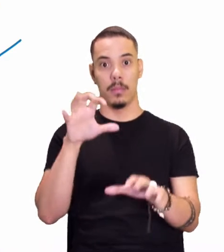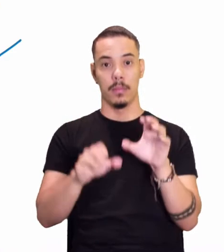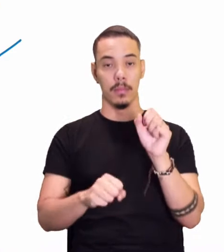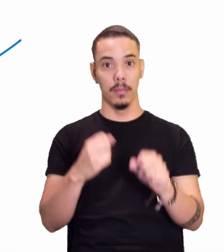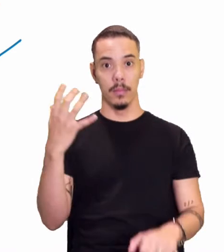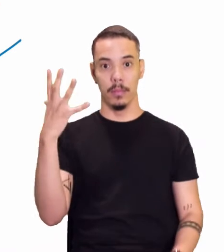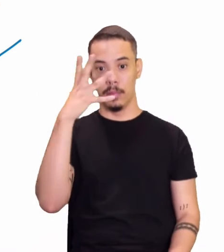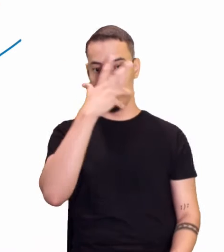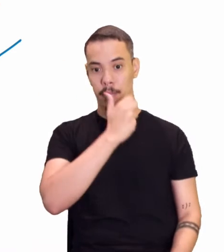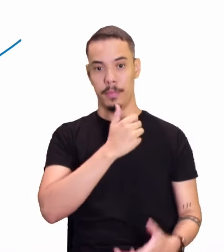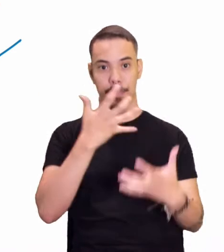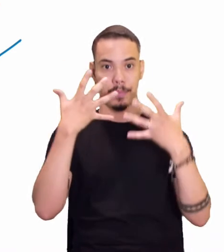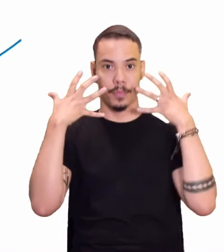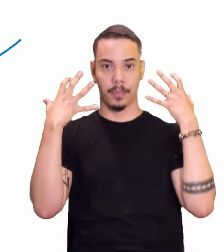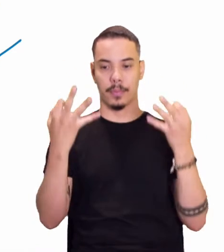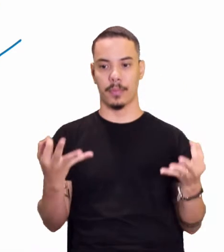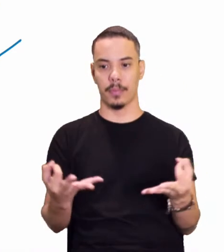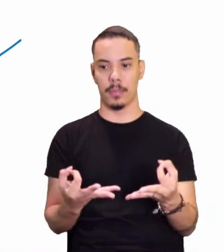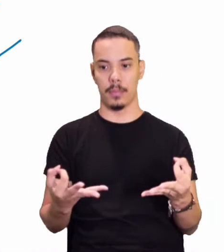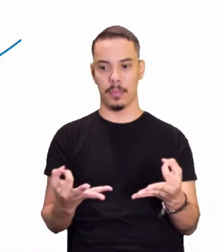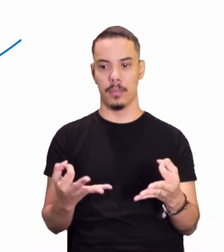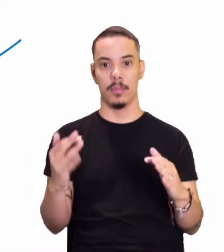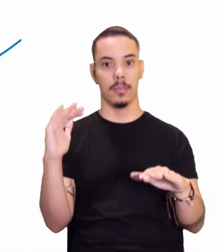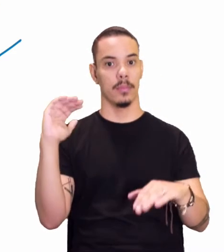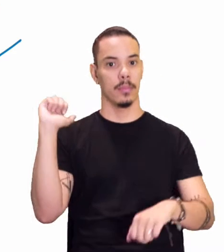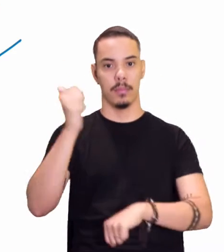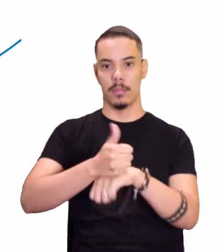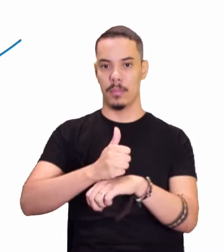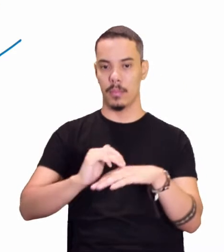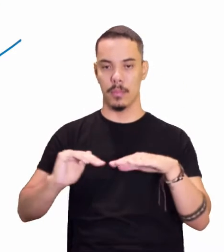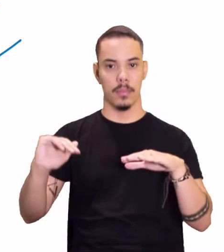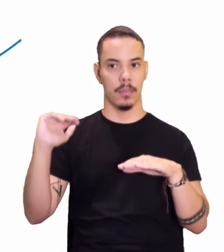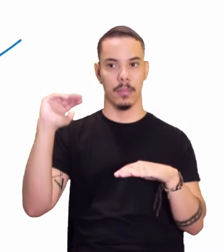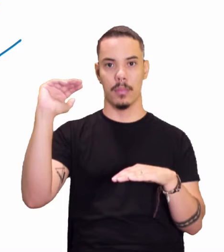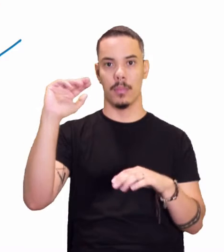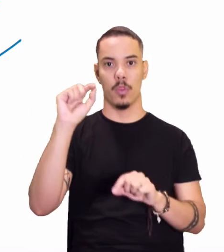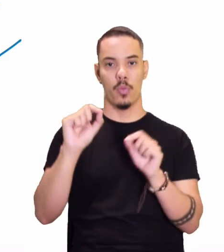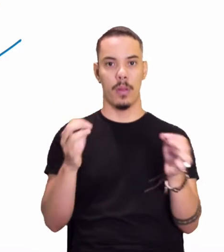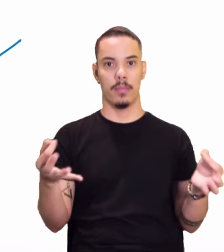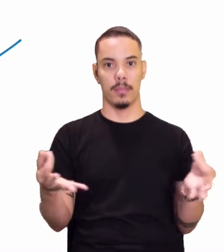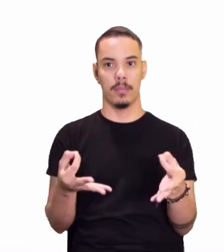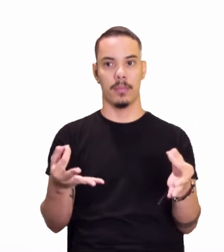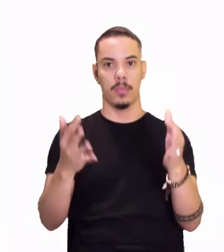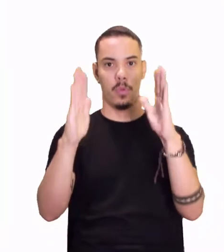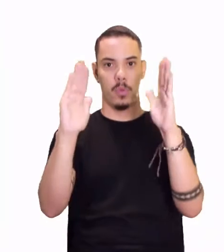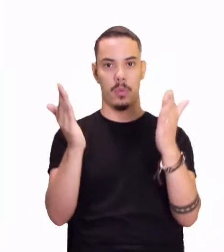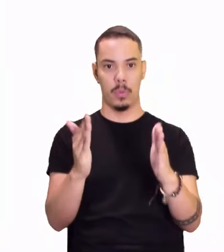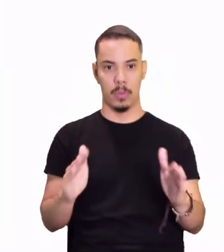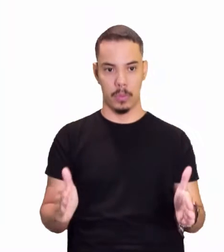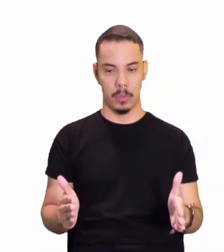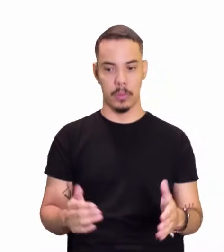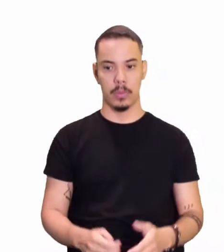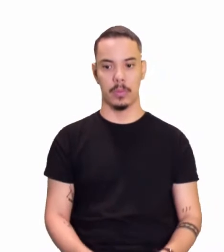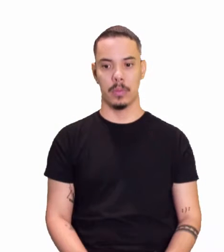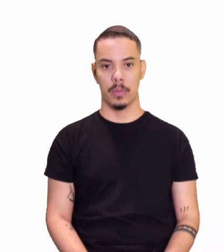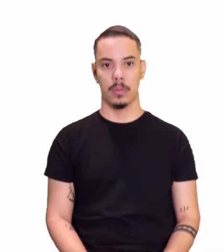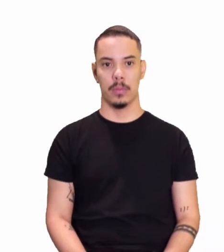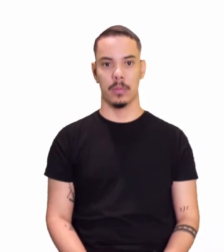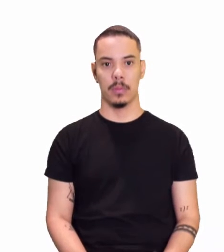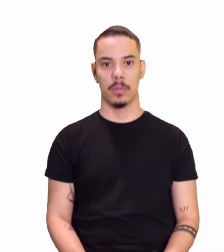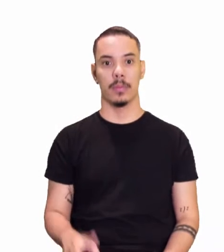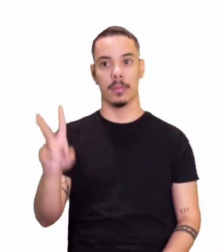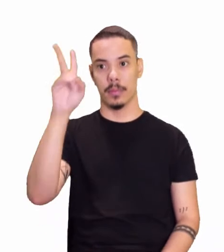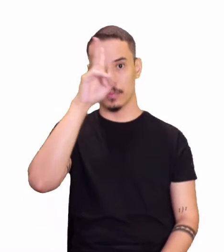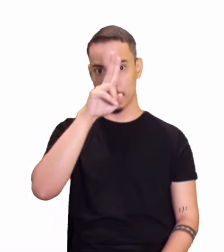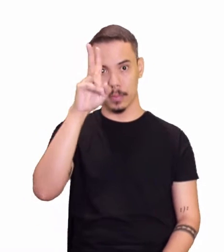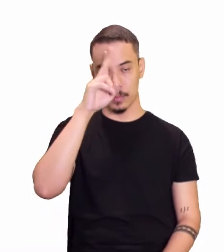beleza e perfeição. Acima de tudo, né? Buscava a questão da perfeição, certo? Bom, então